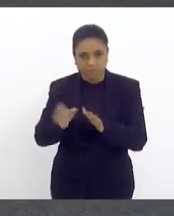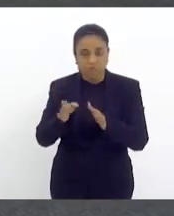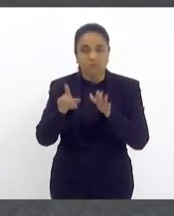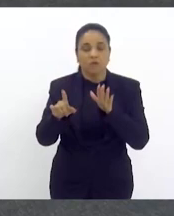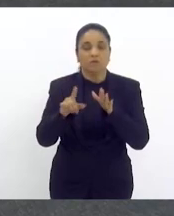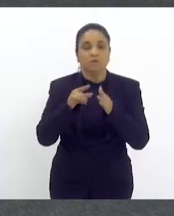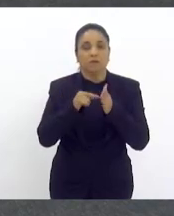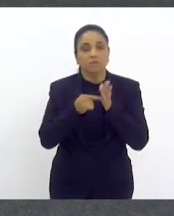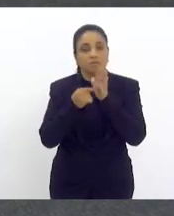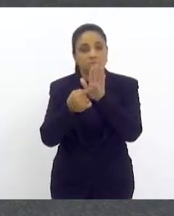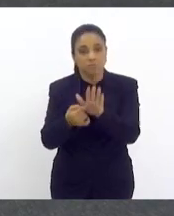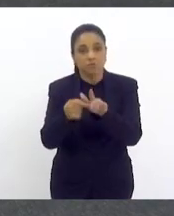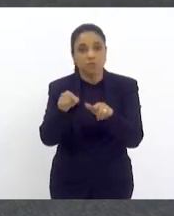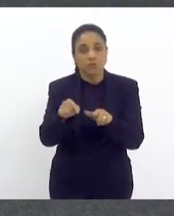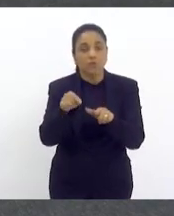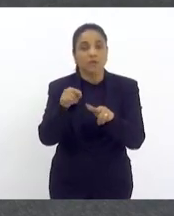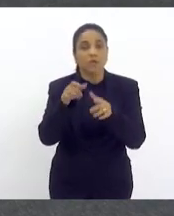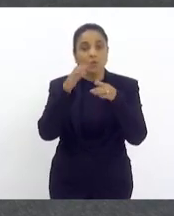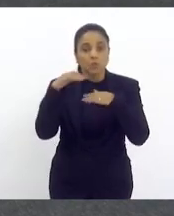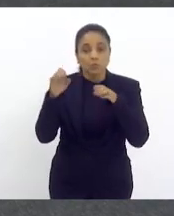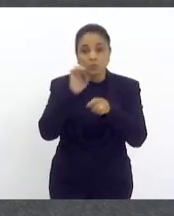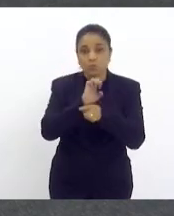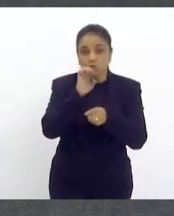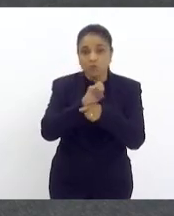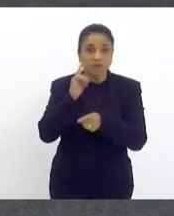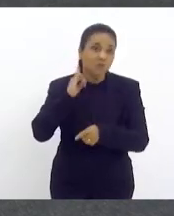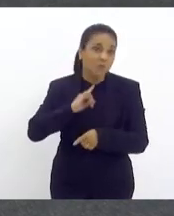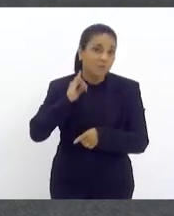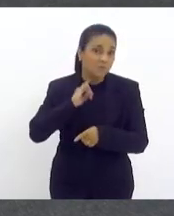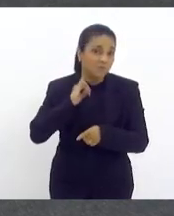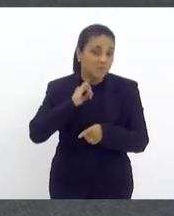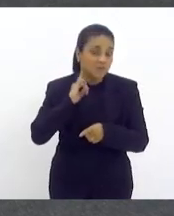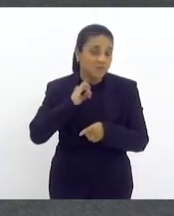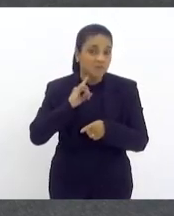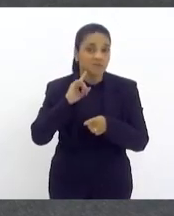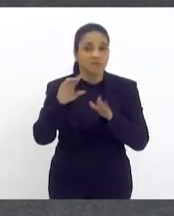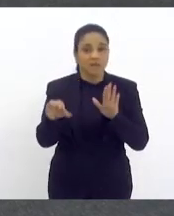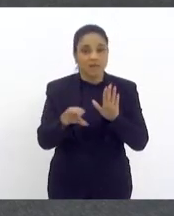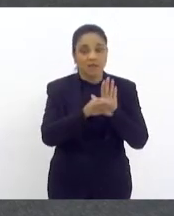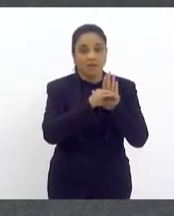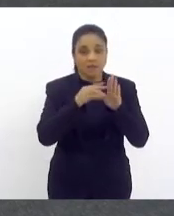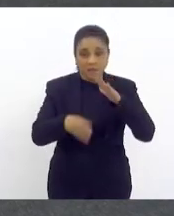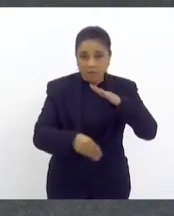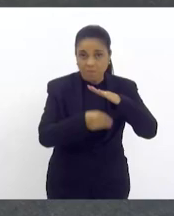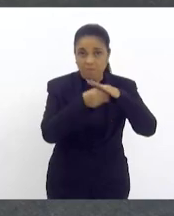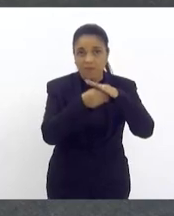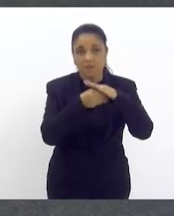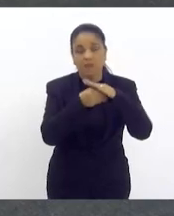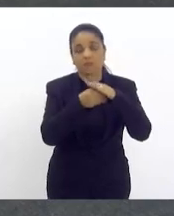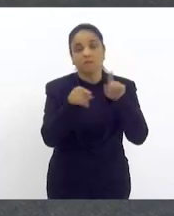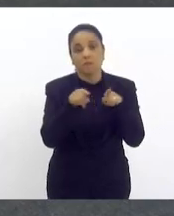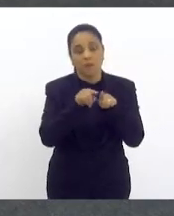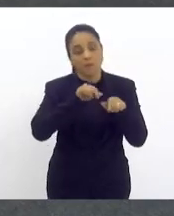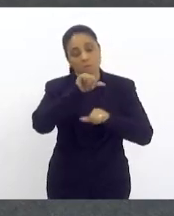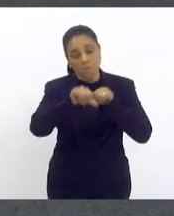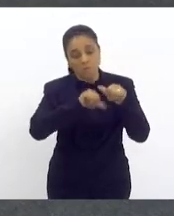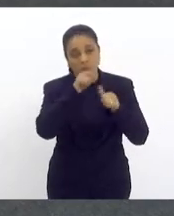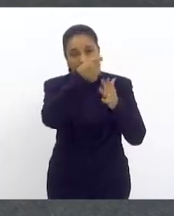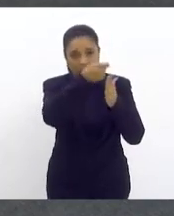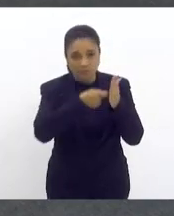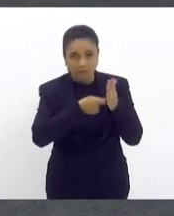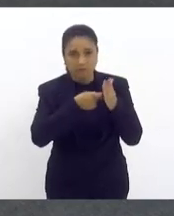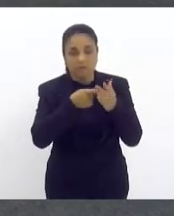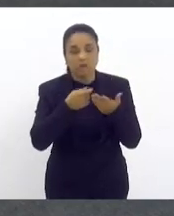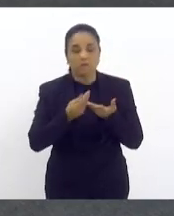Legislativa que ela cita estado de Minas Gerais tanto na ementa quanto no corpo a gente possa mudar a redação para que possa encaminhar como Estado do Rio de